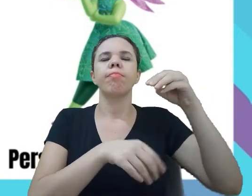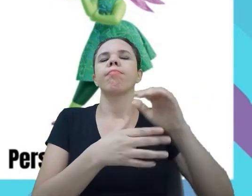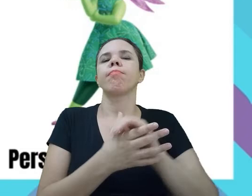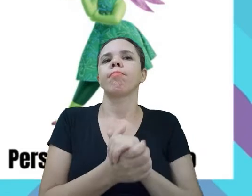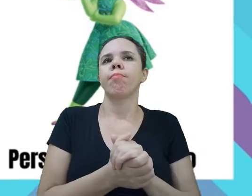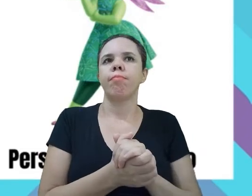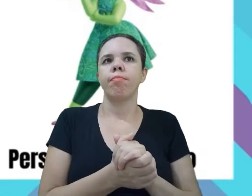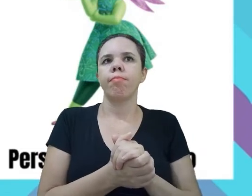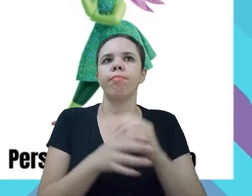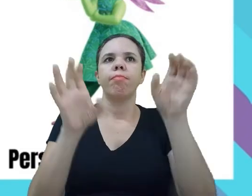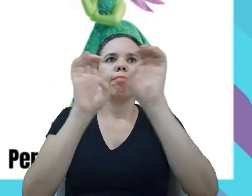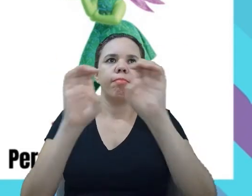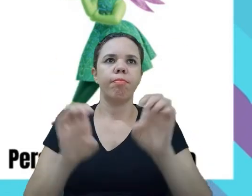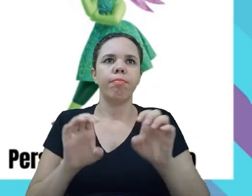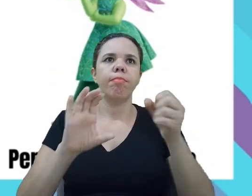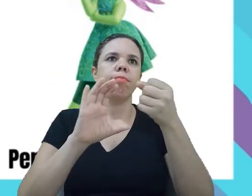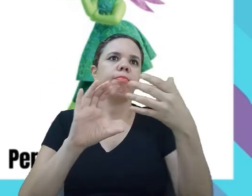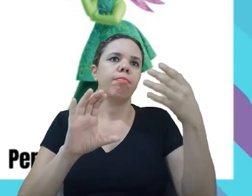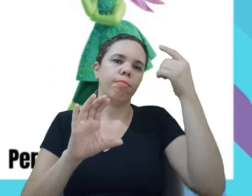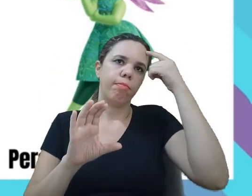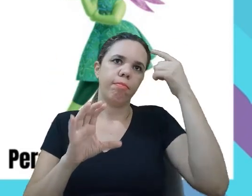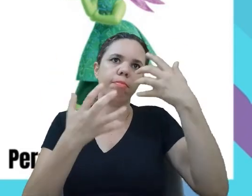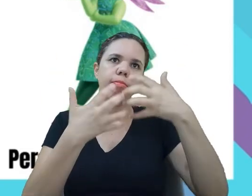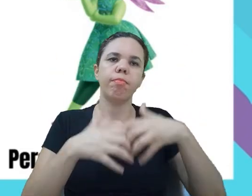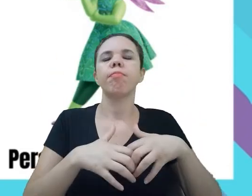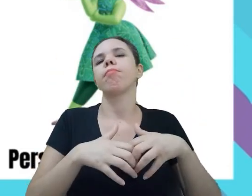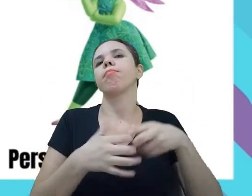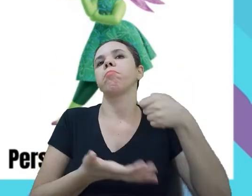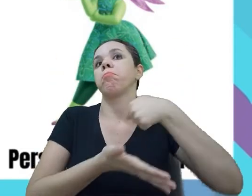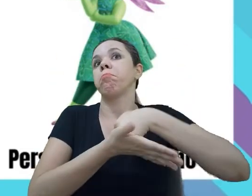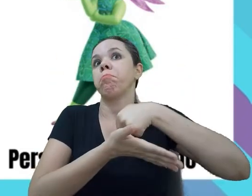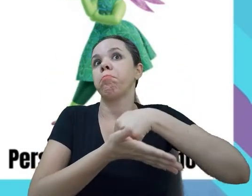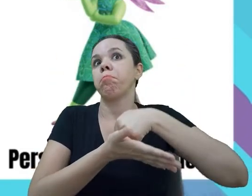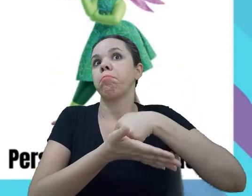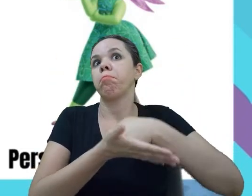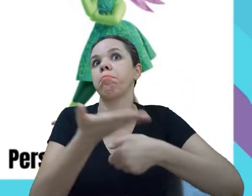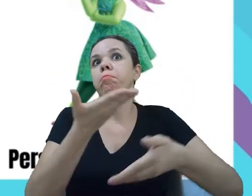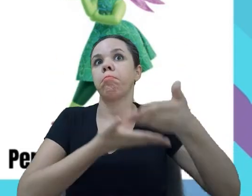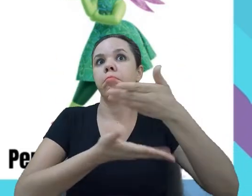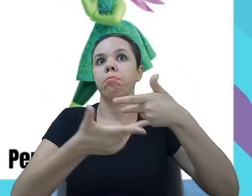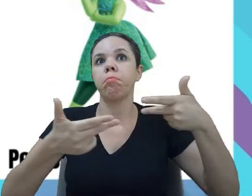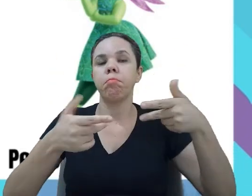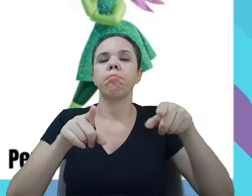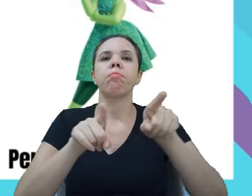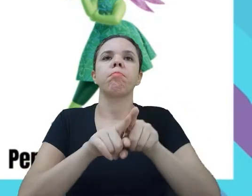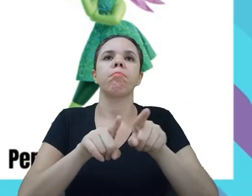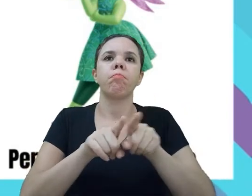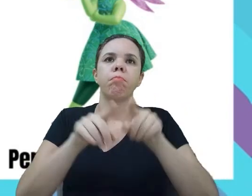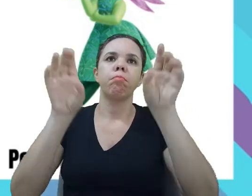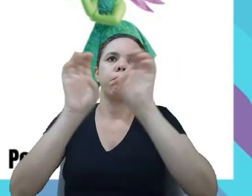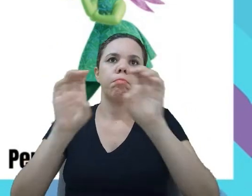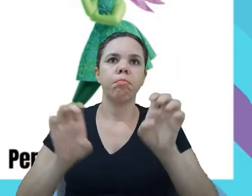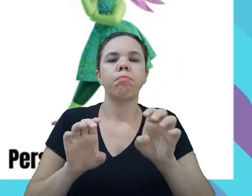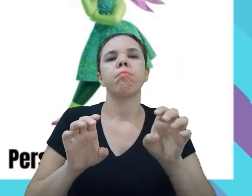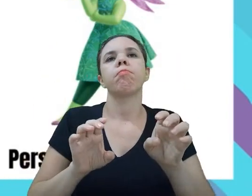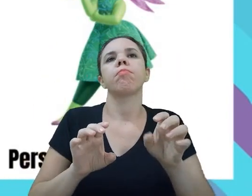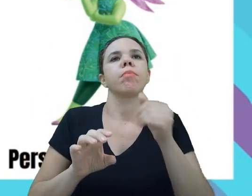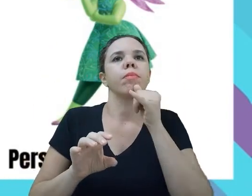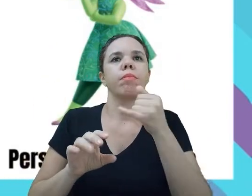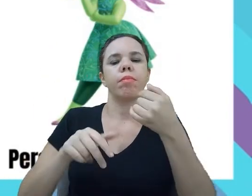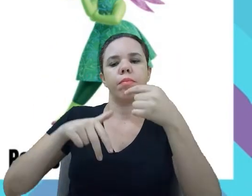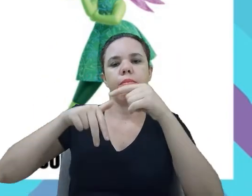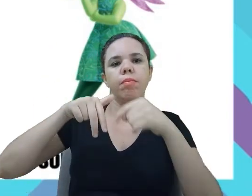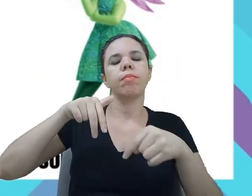de conflitos na fase edipiana, aproximadamente entre 4 e 7 anos de vida.